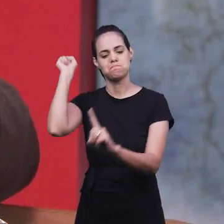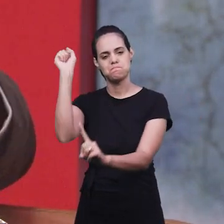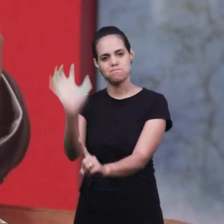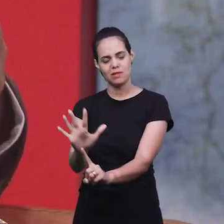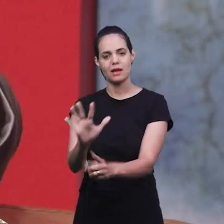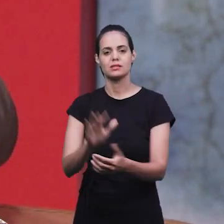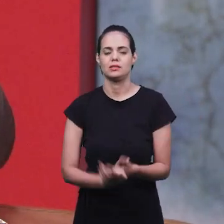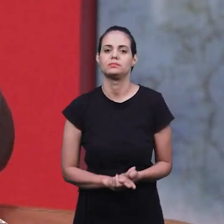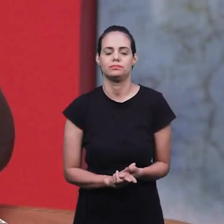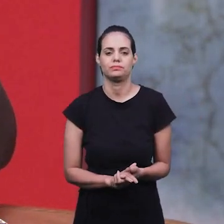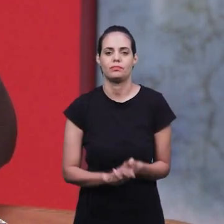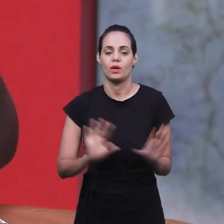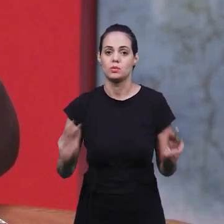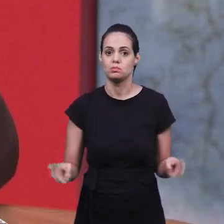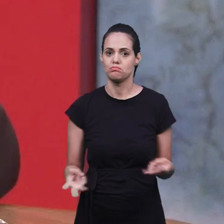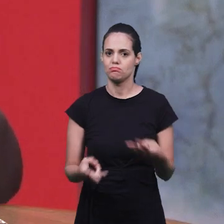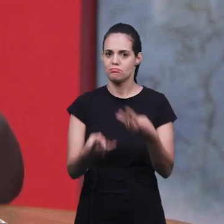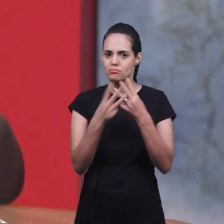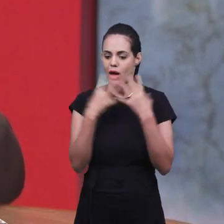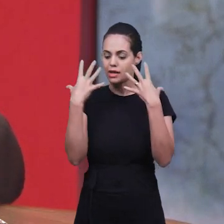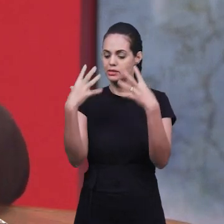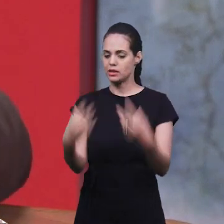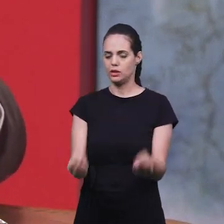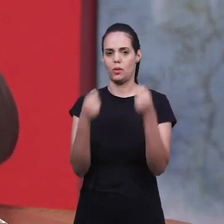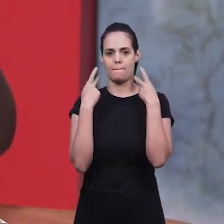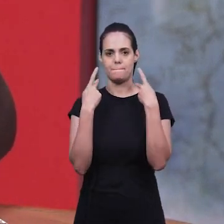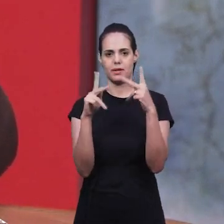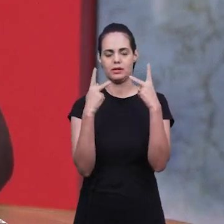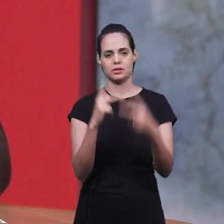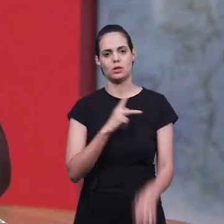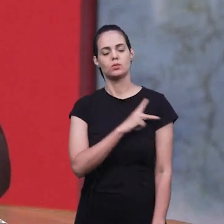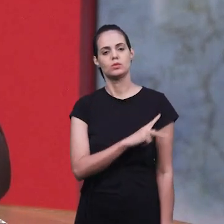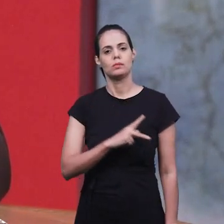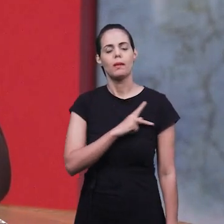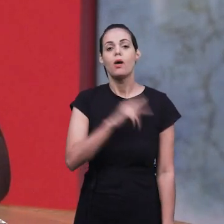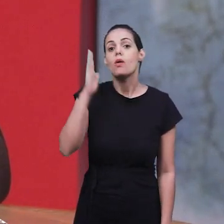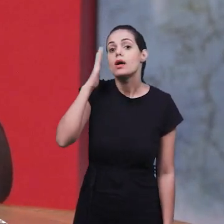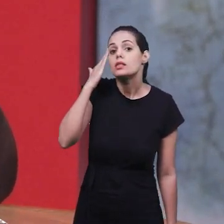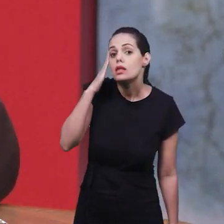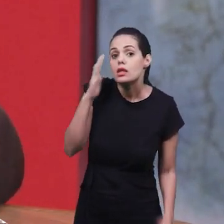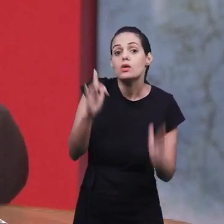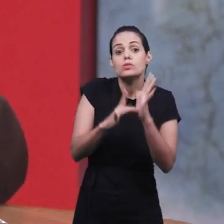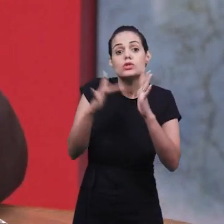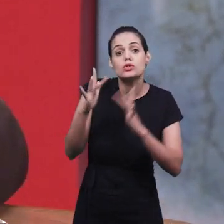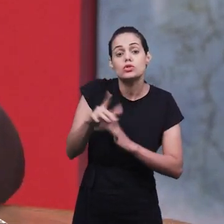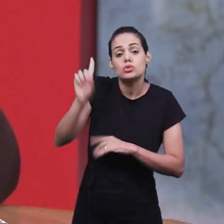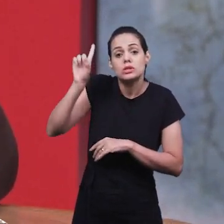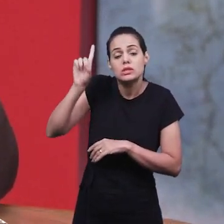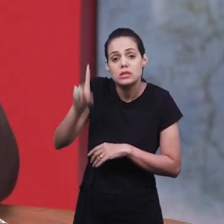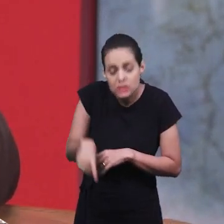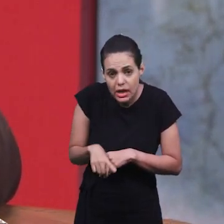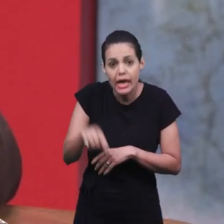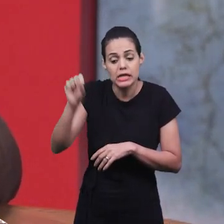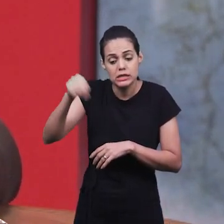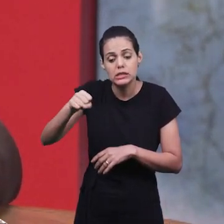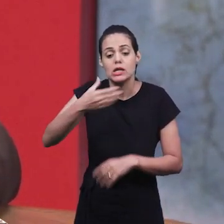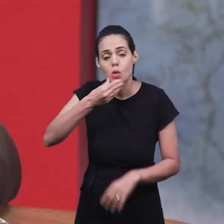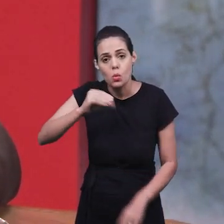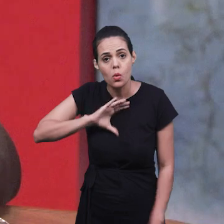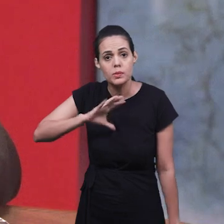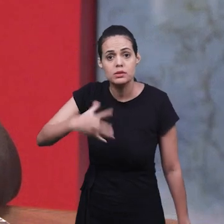que aceitaram a pregação de Paulo, aceitaram o evangelho, entenderam que Jesus era o